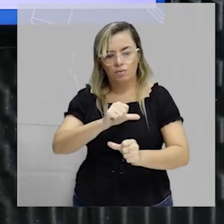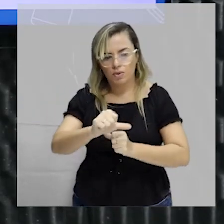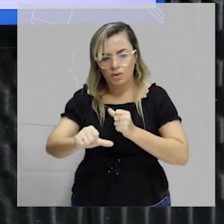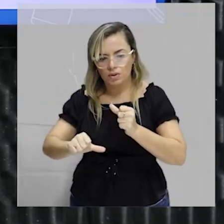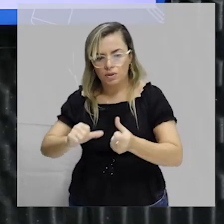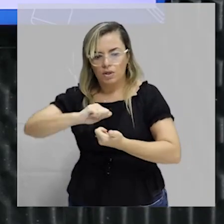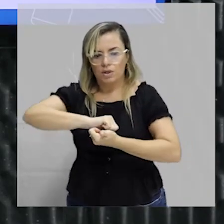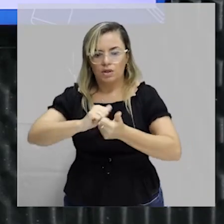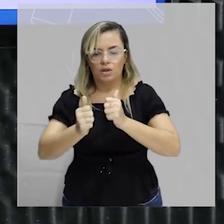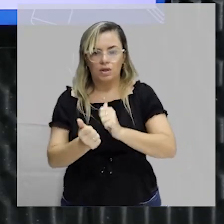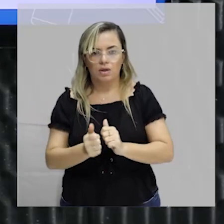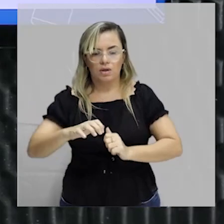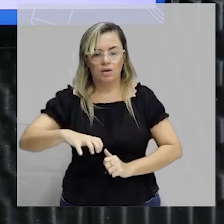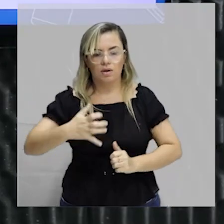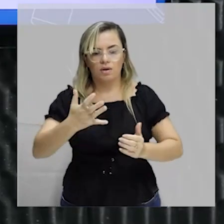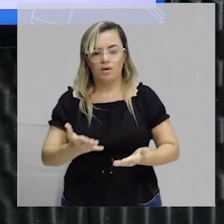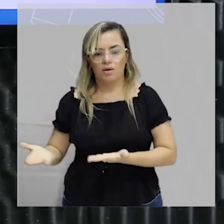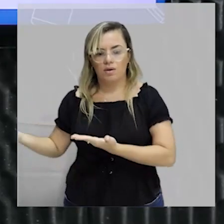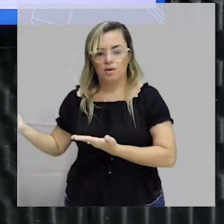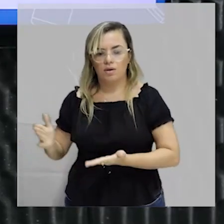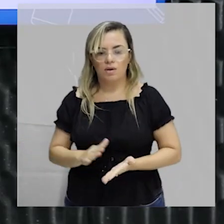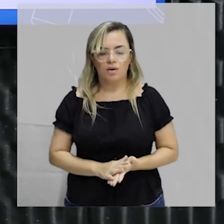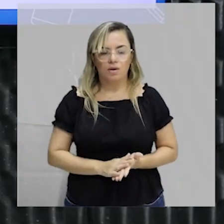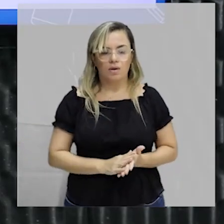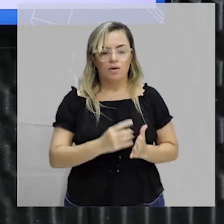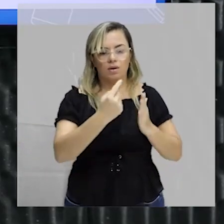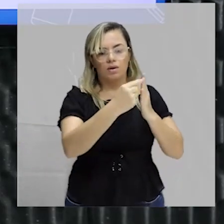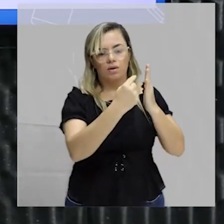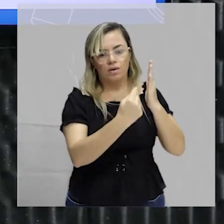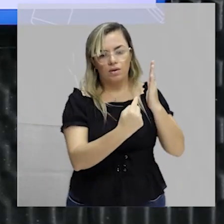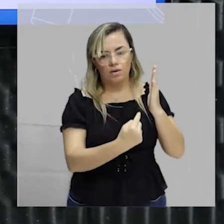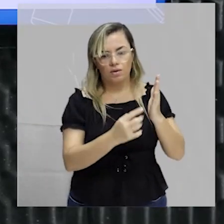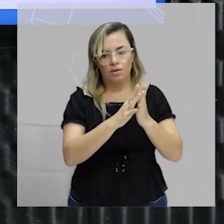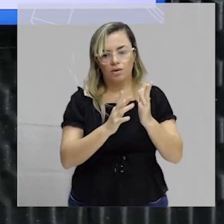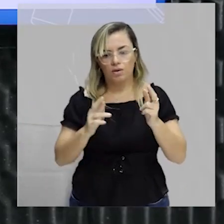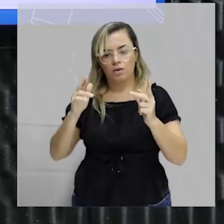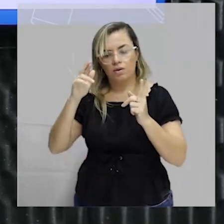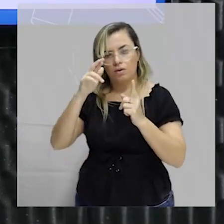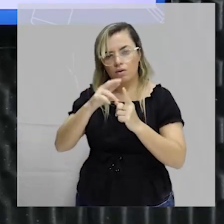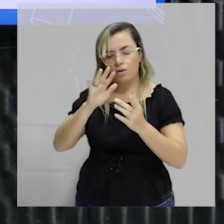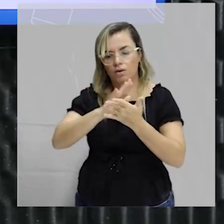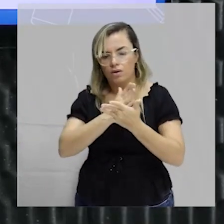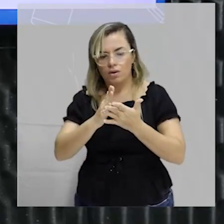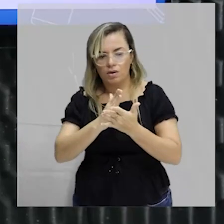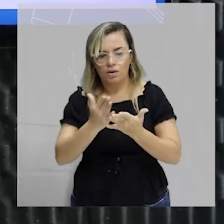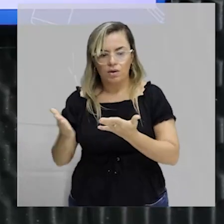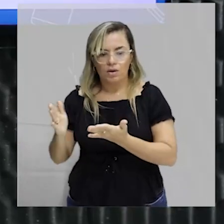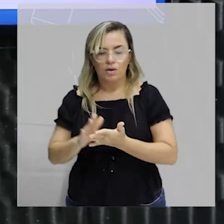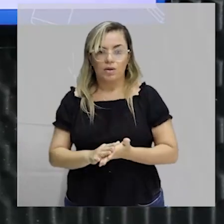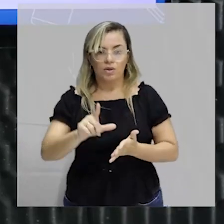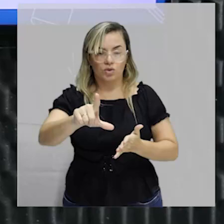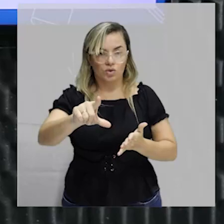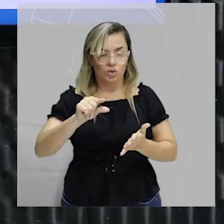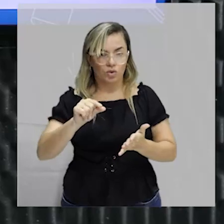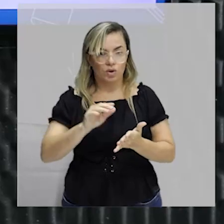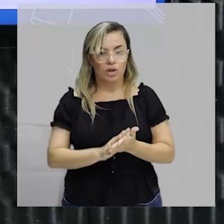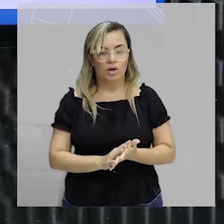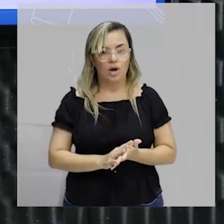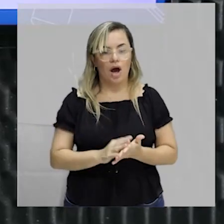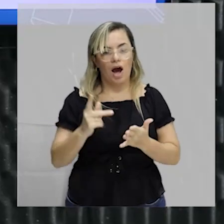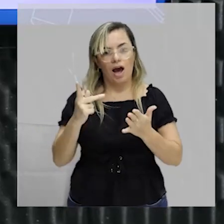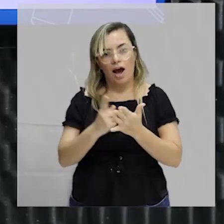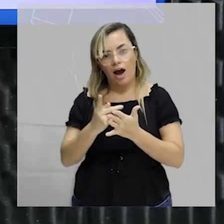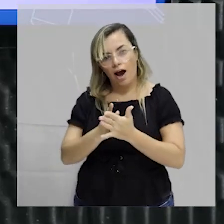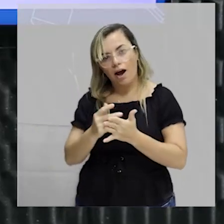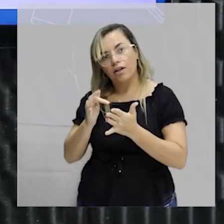As afirmativas a seguir se referem a algumas delas. Indique a incorreta. Então a gente vai ver quais foram